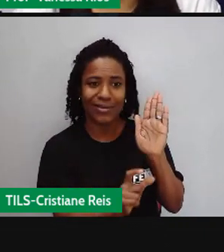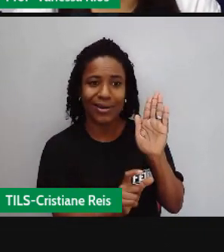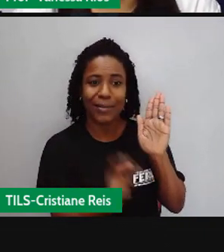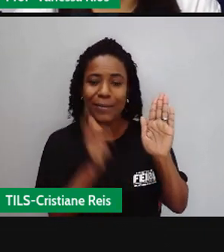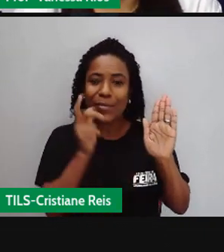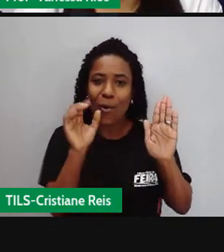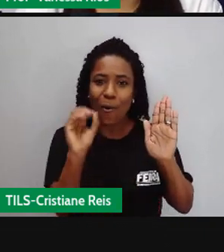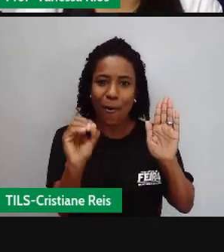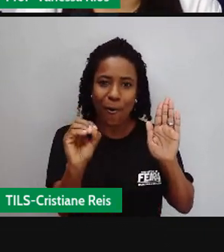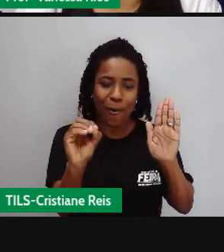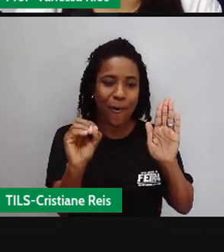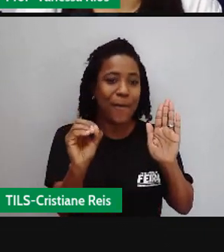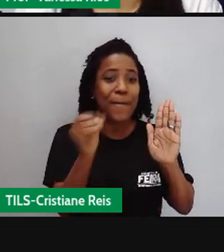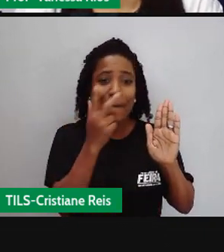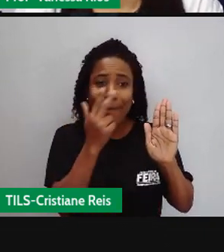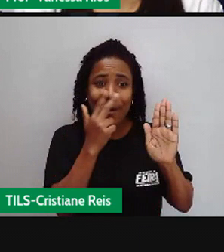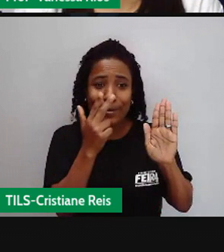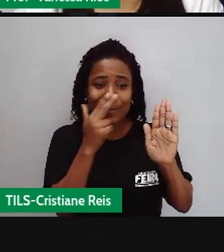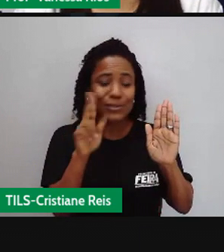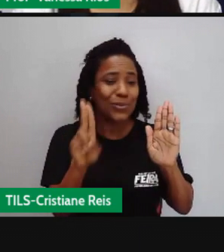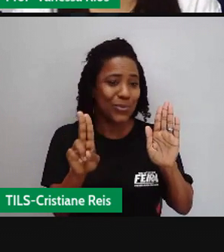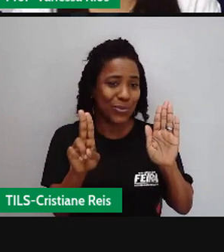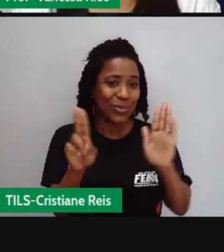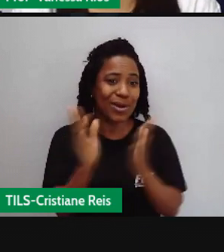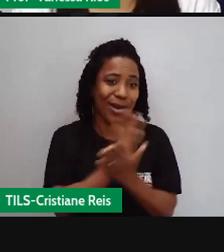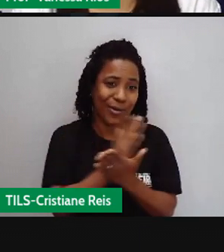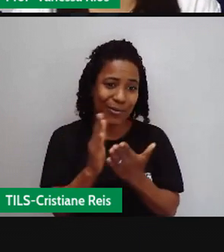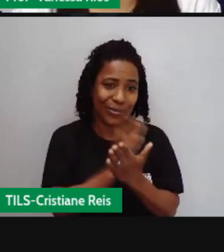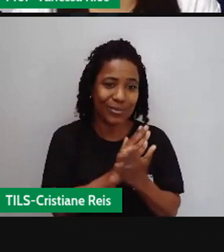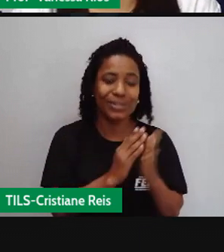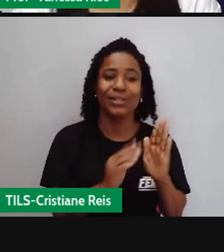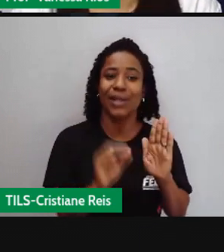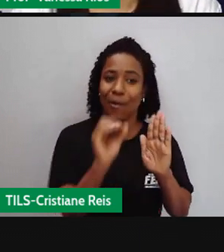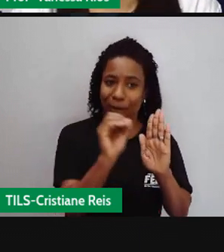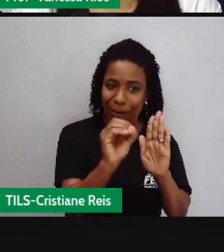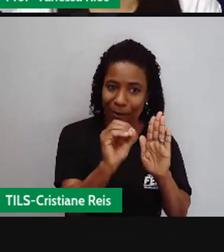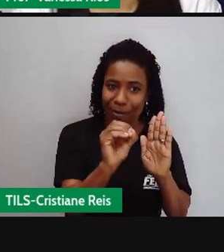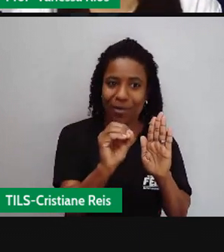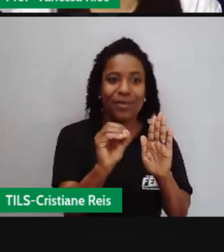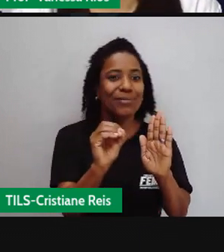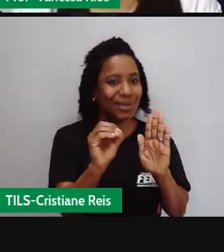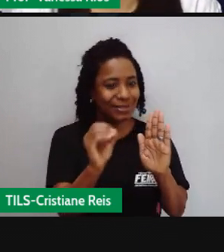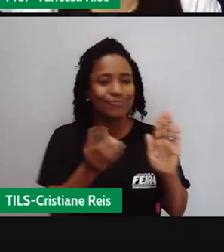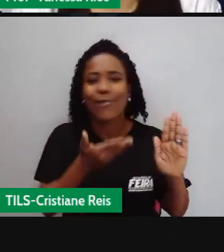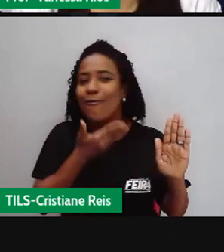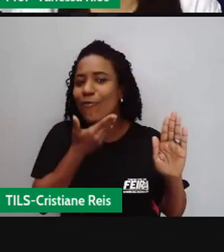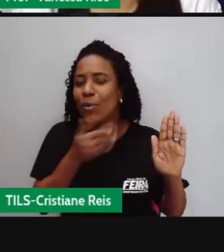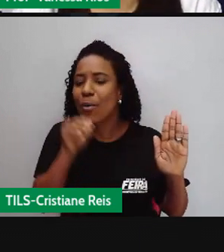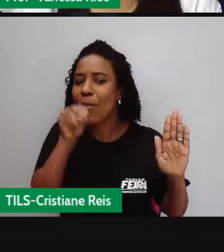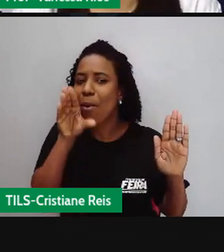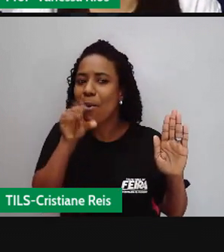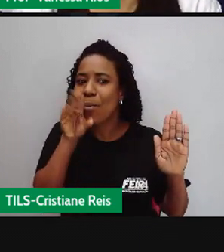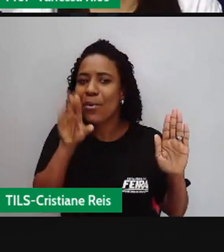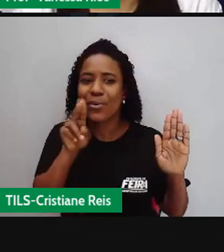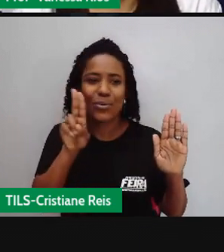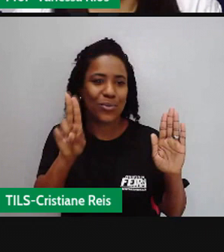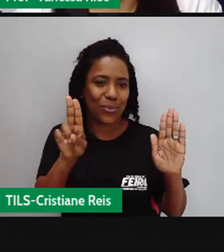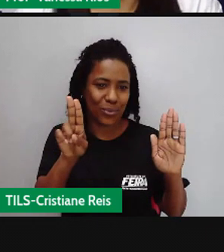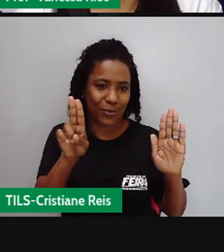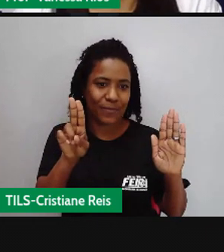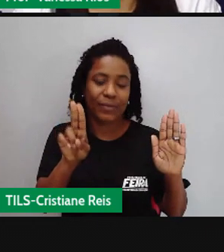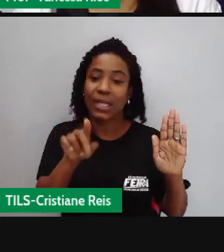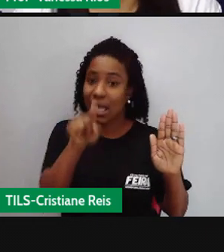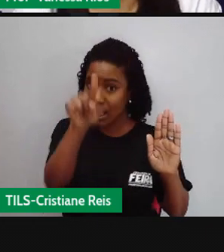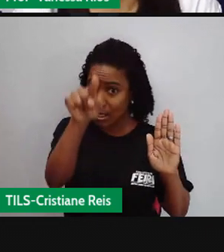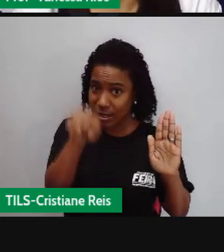também escrevemos aí com O. Essas outras aqui todas, né? São escritas realmente com a letra U.